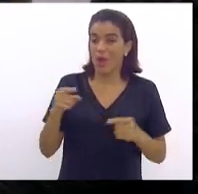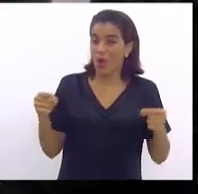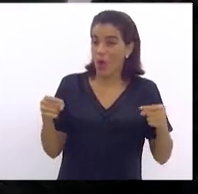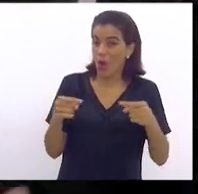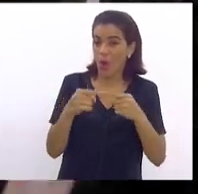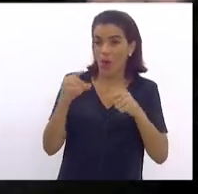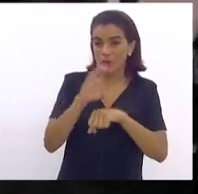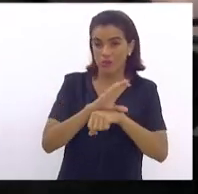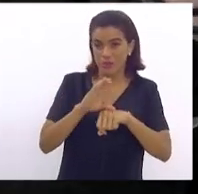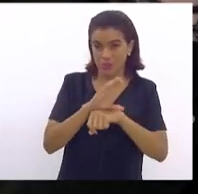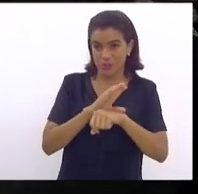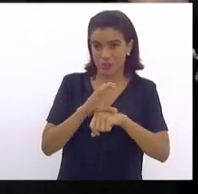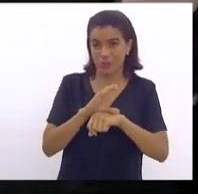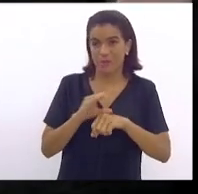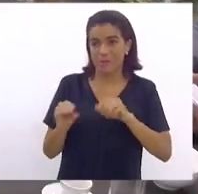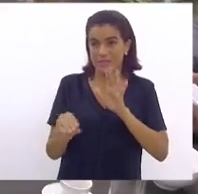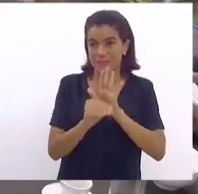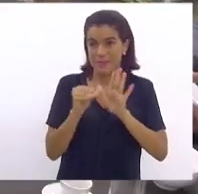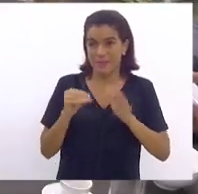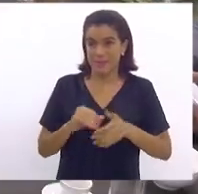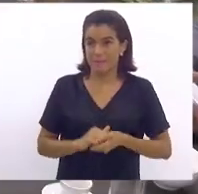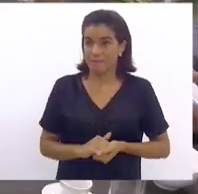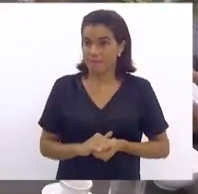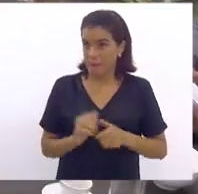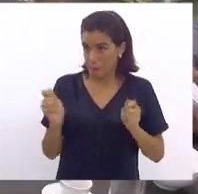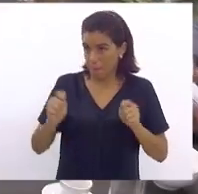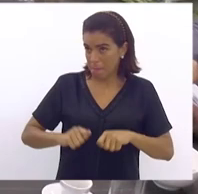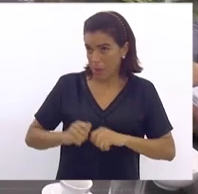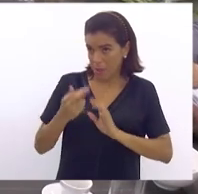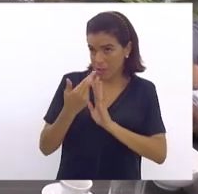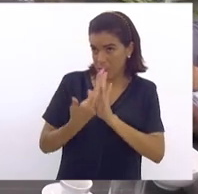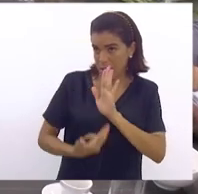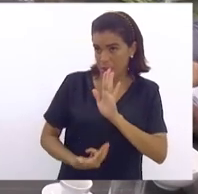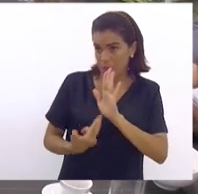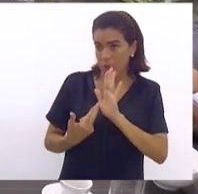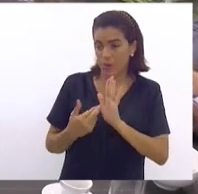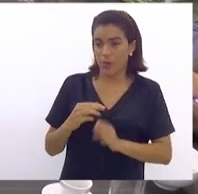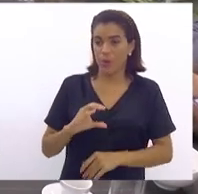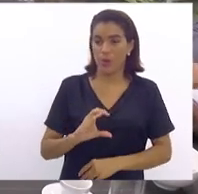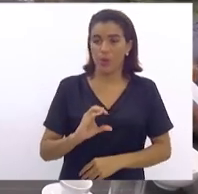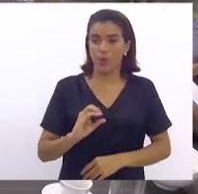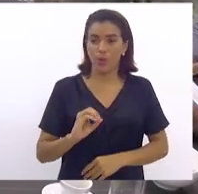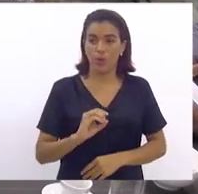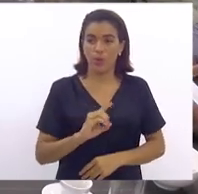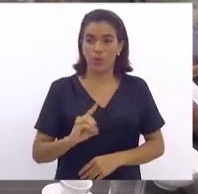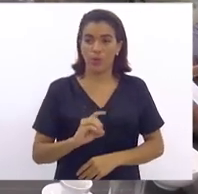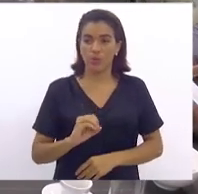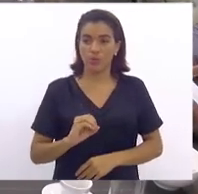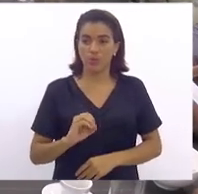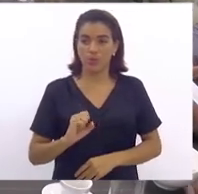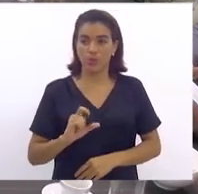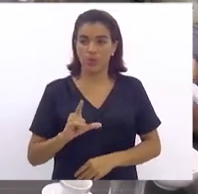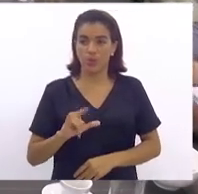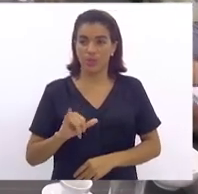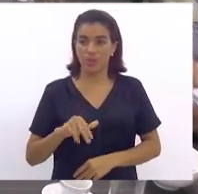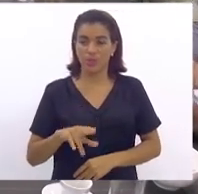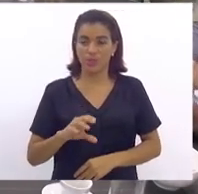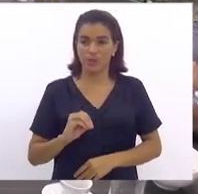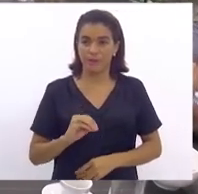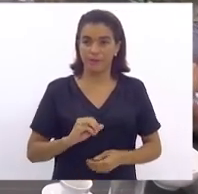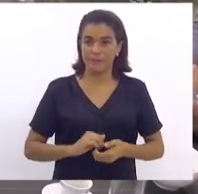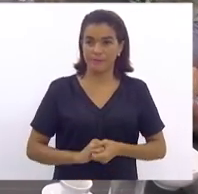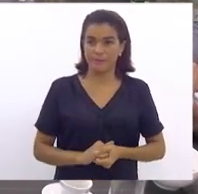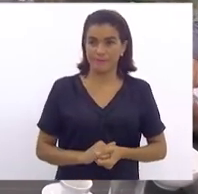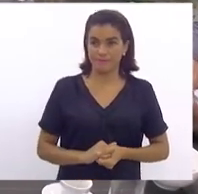emenda resolveria. Deputado Cozzolino, pode ser o relator? Posso. E aí constrói conosco o texto e aí... Então, botar em